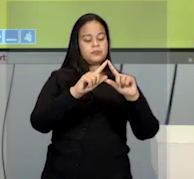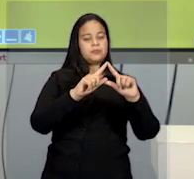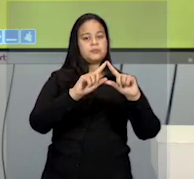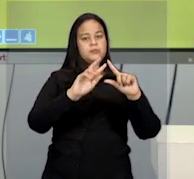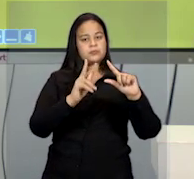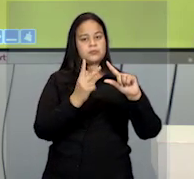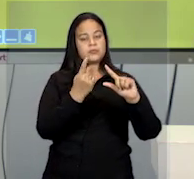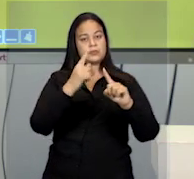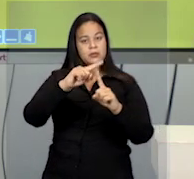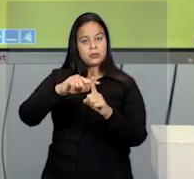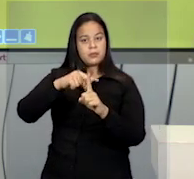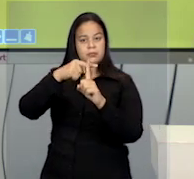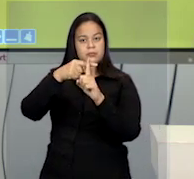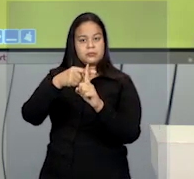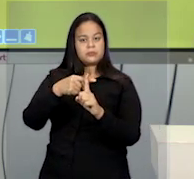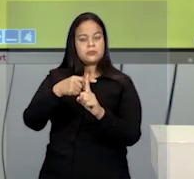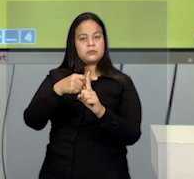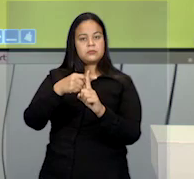é mais